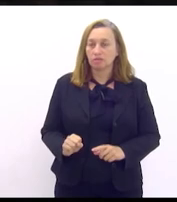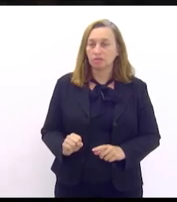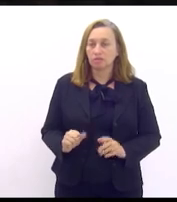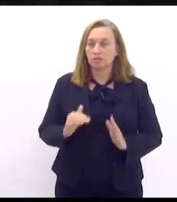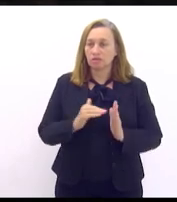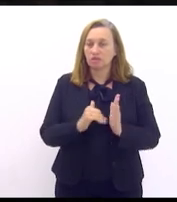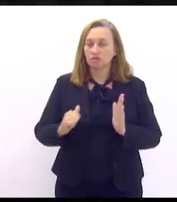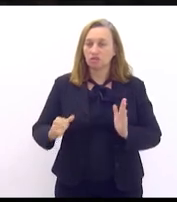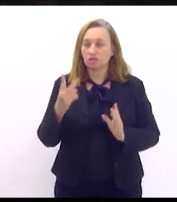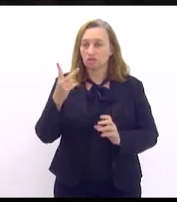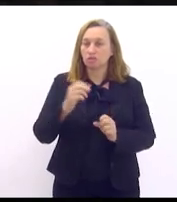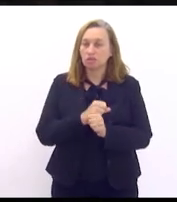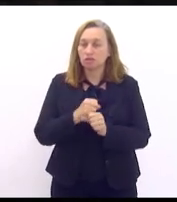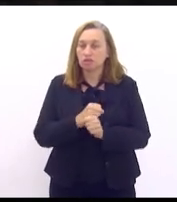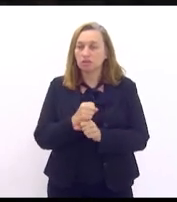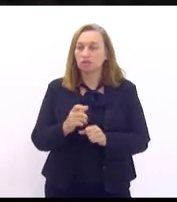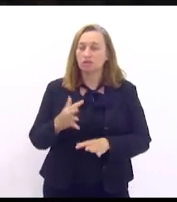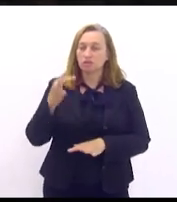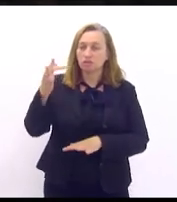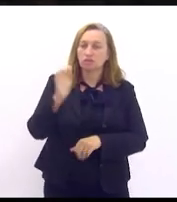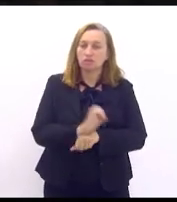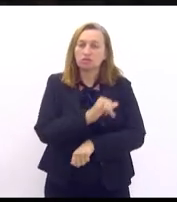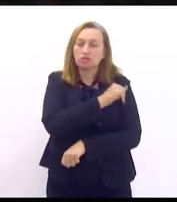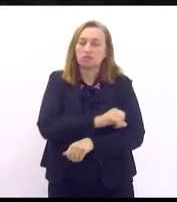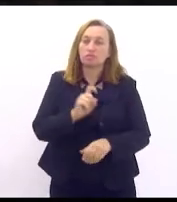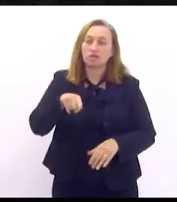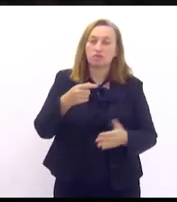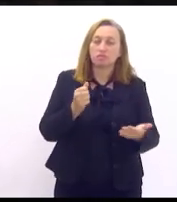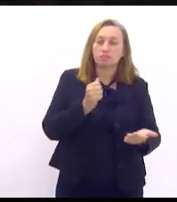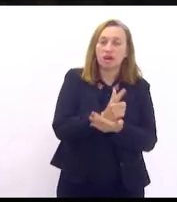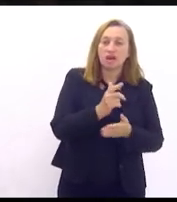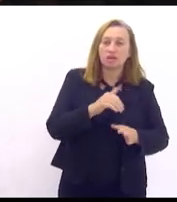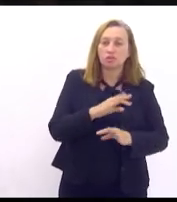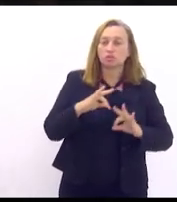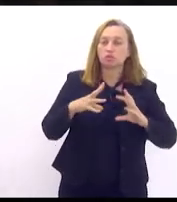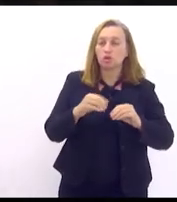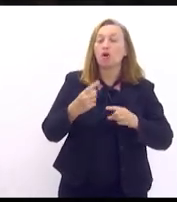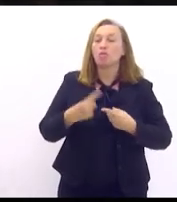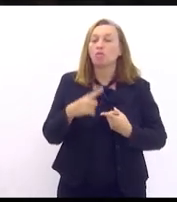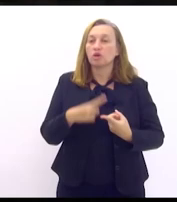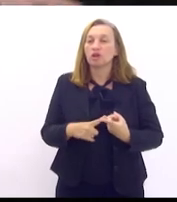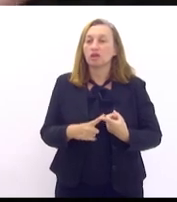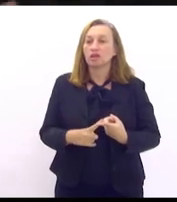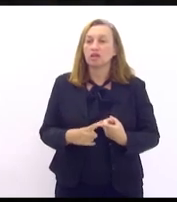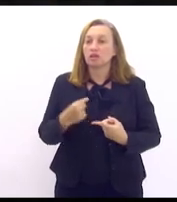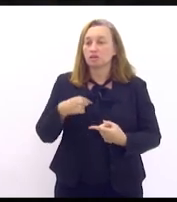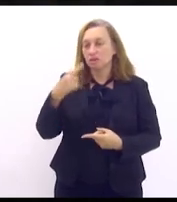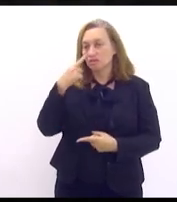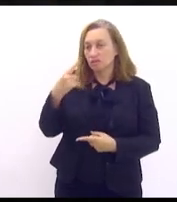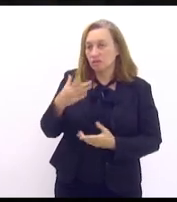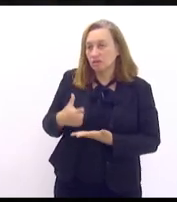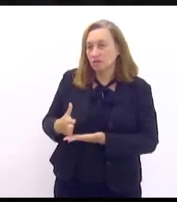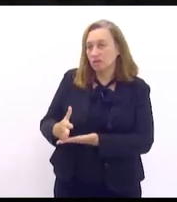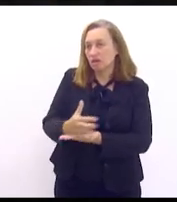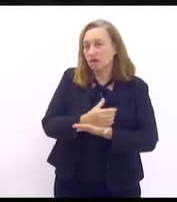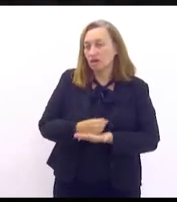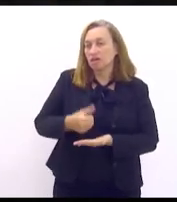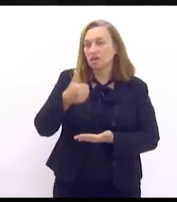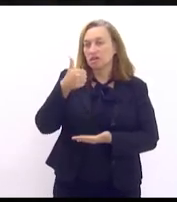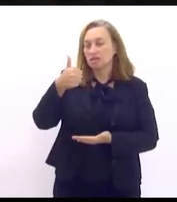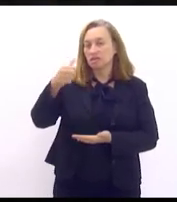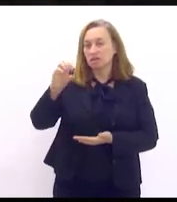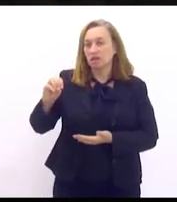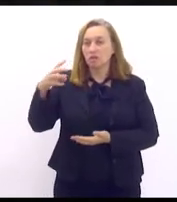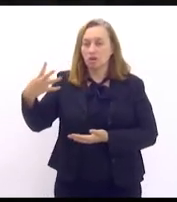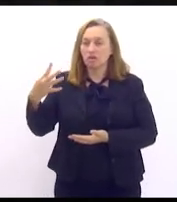tirar dois anos do futuro do Estado do Rio de Janeiro para pagar o que deve. Porque se a gente está prevendo uma arrecadação de 104 bi